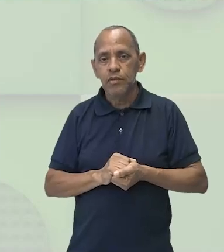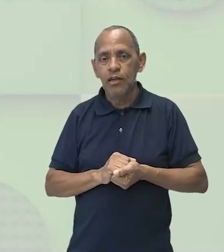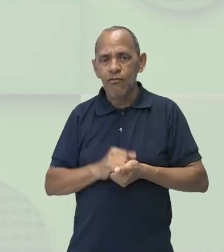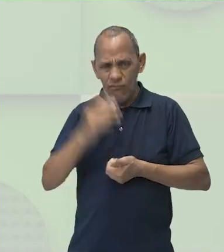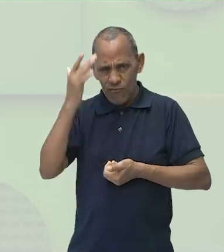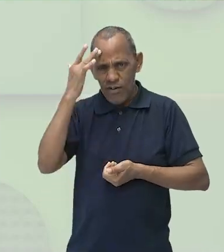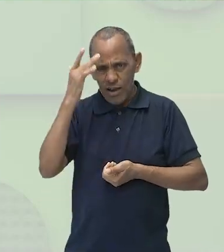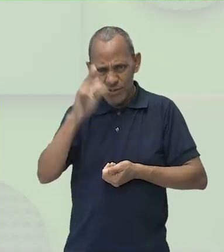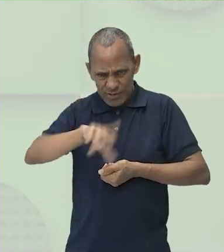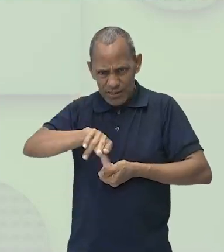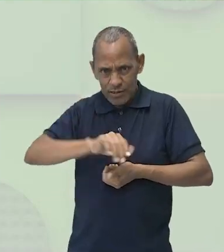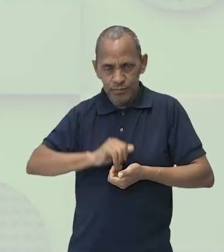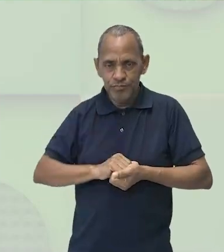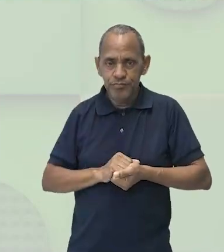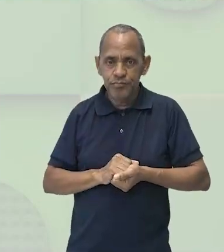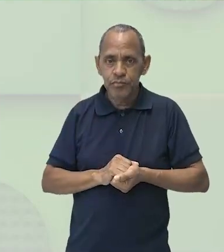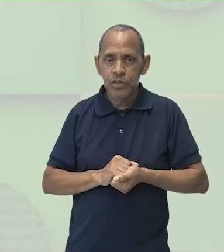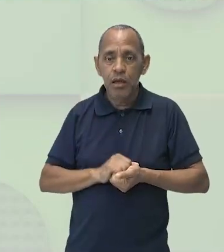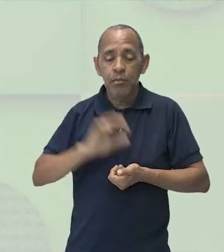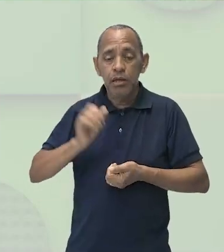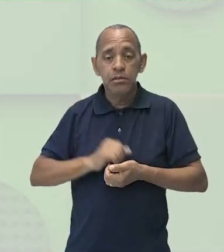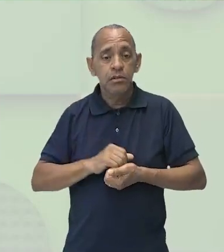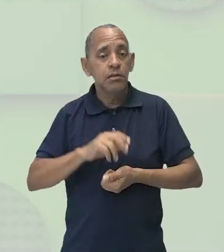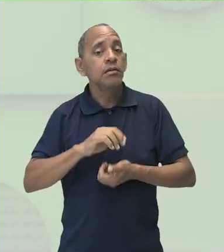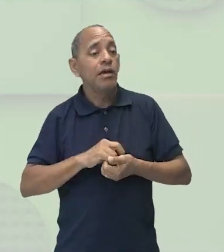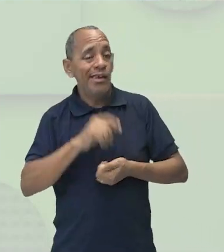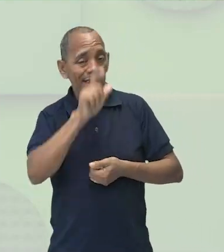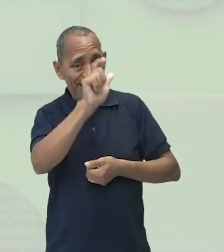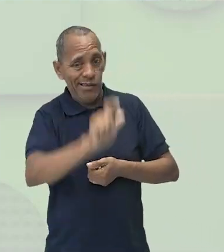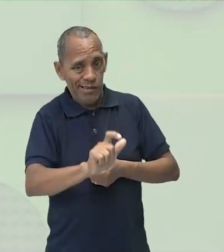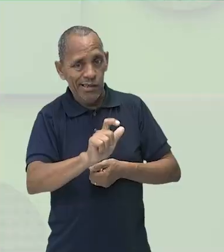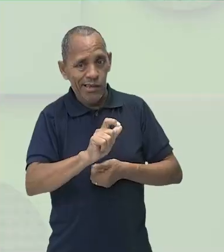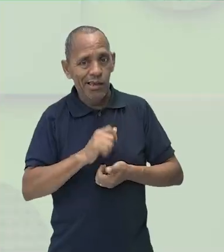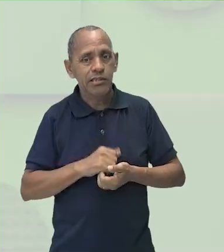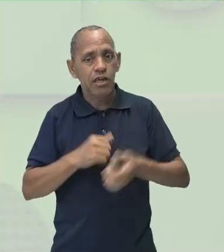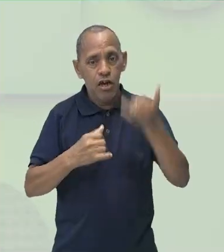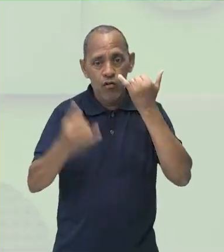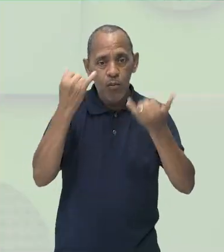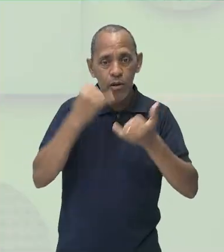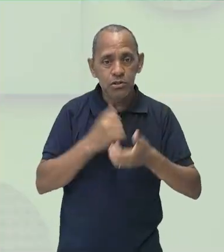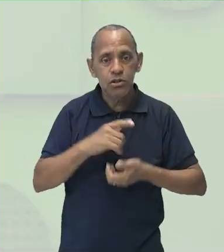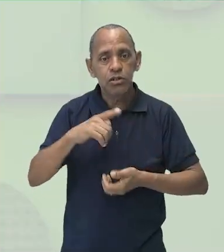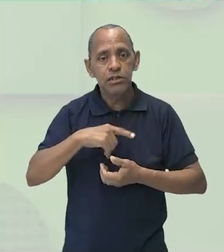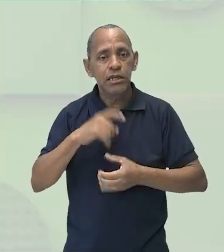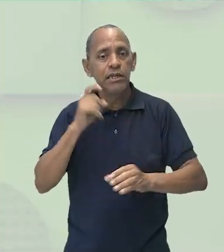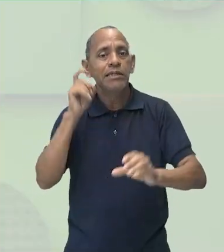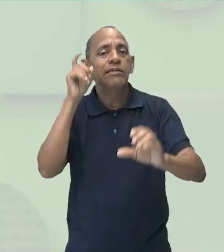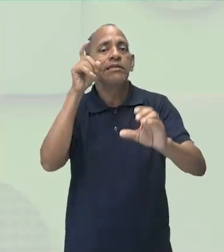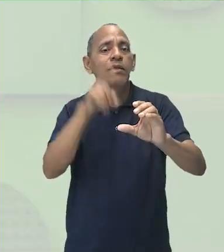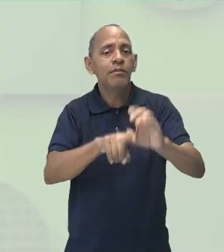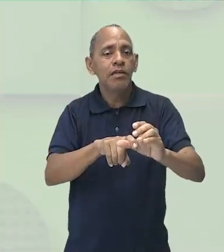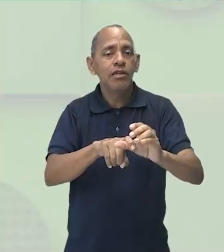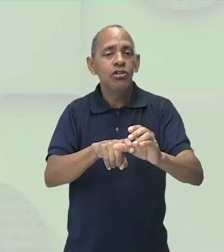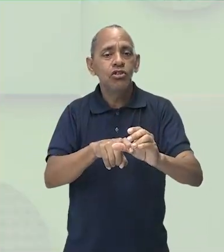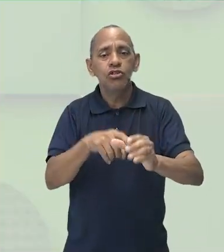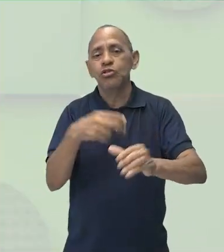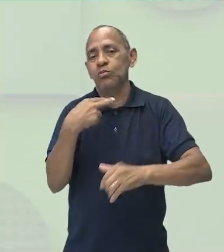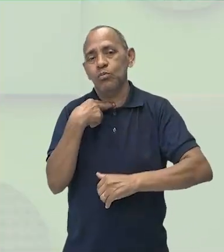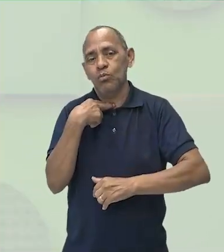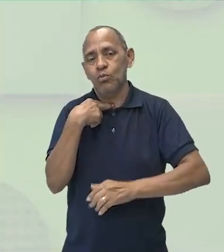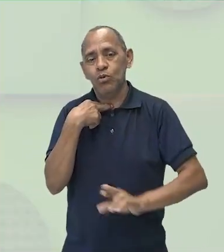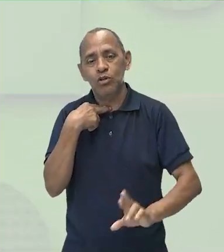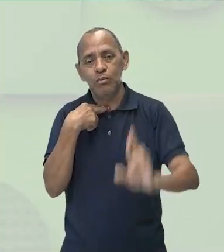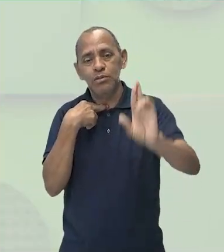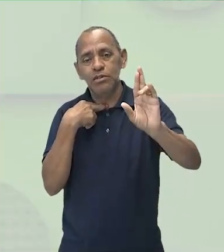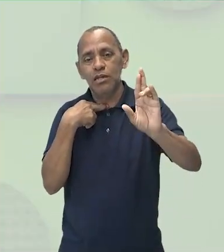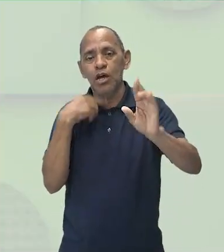foi fácil, não é mesmo? Mas o heredograma, ele traz muito mais descendentes e não é possível representar dessa maneira.